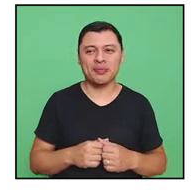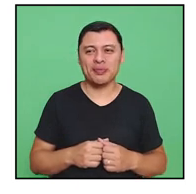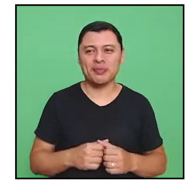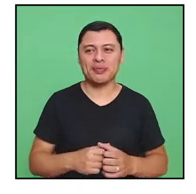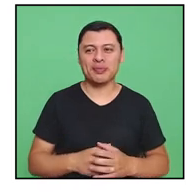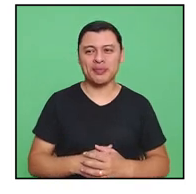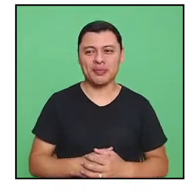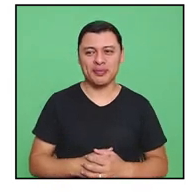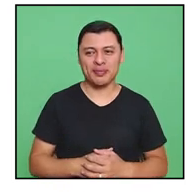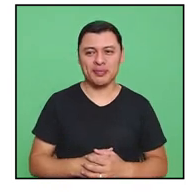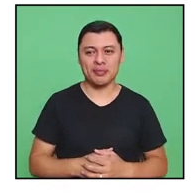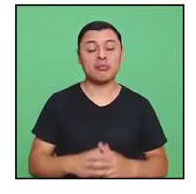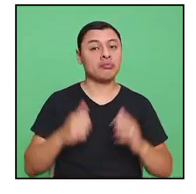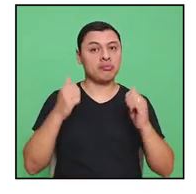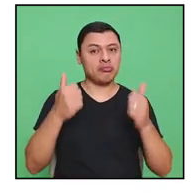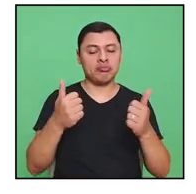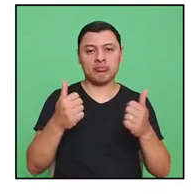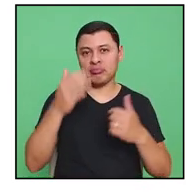Super.